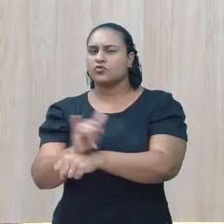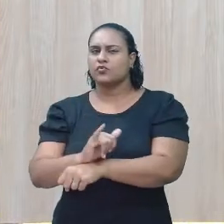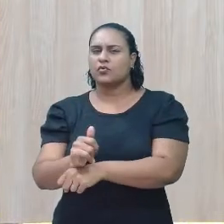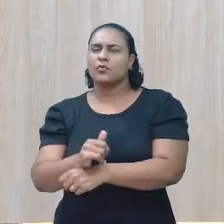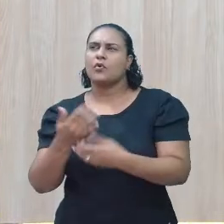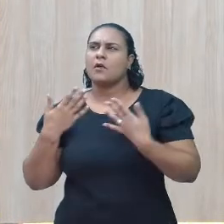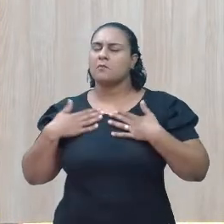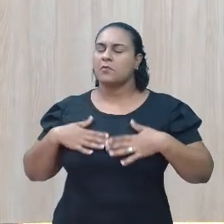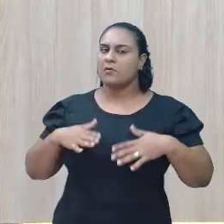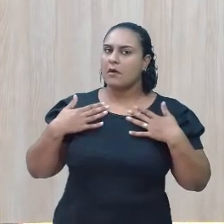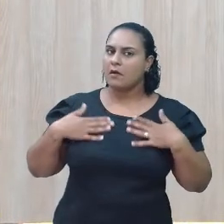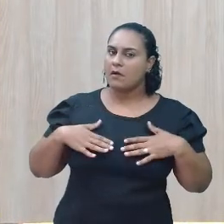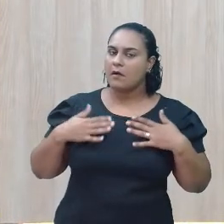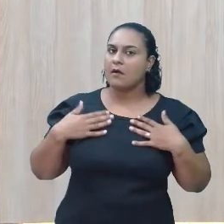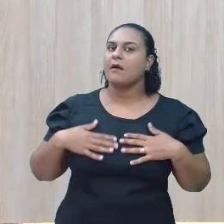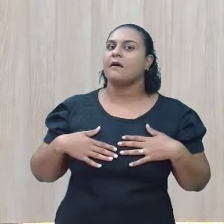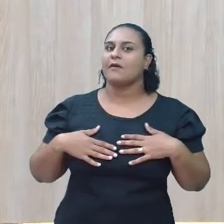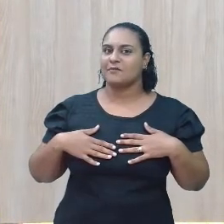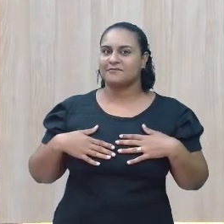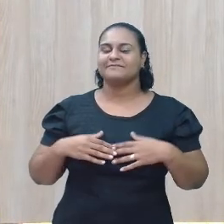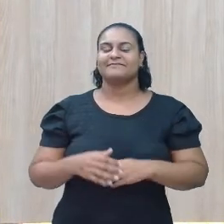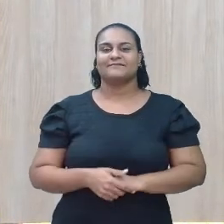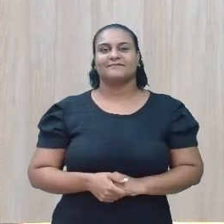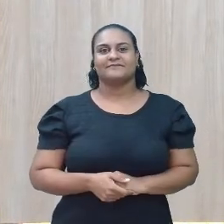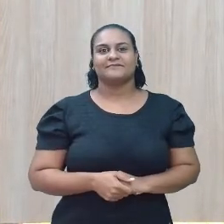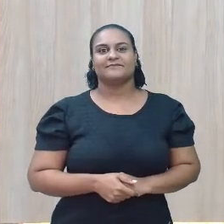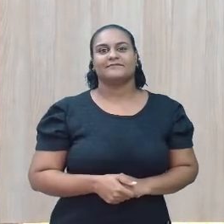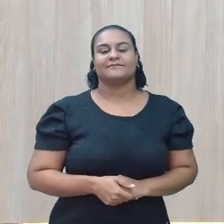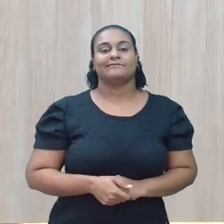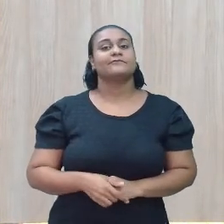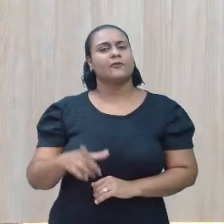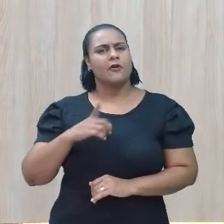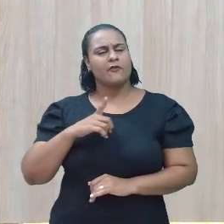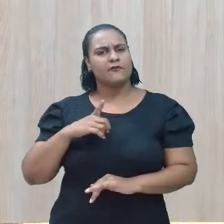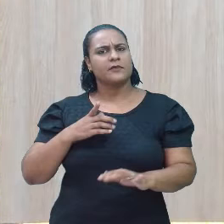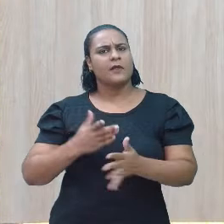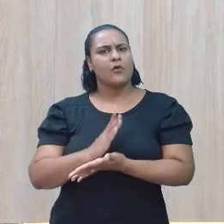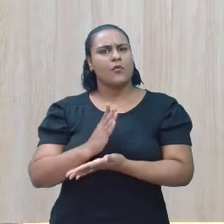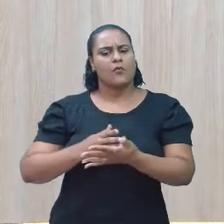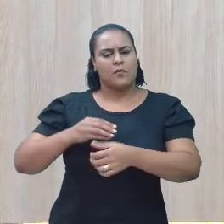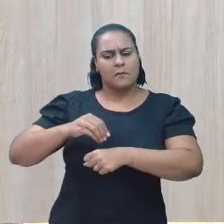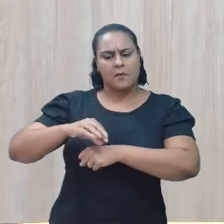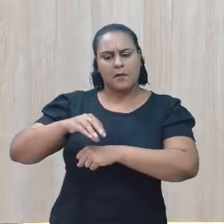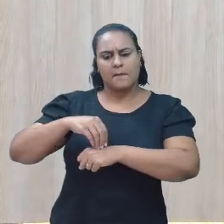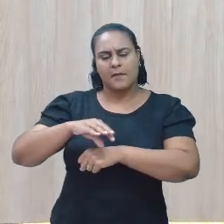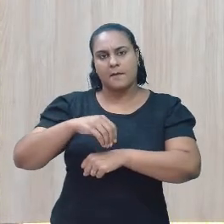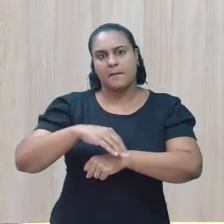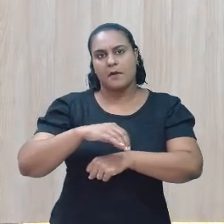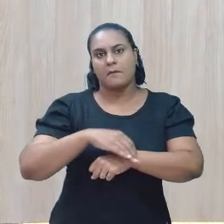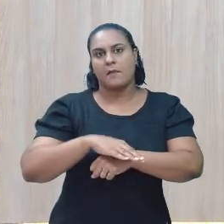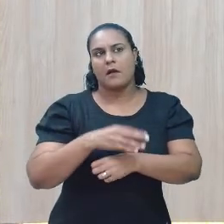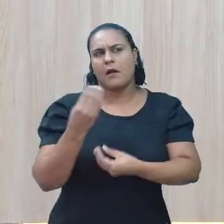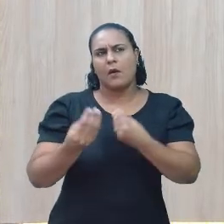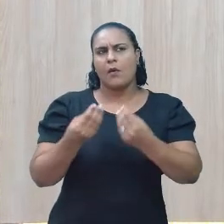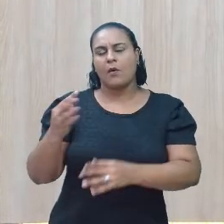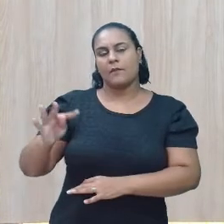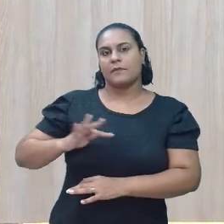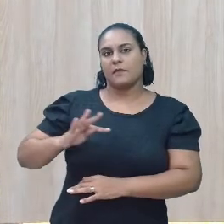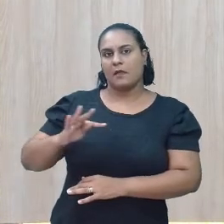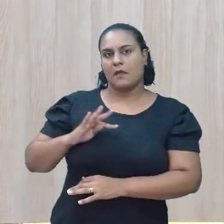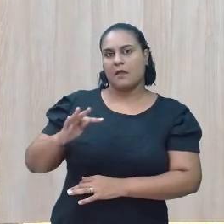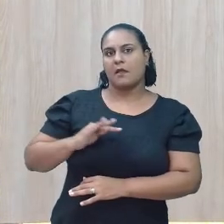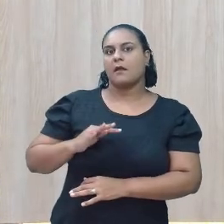que nós vamos ter na aula de hoje, tá certo? Vamos ter algumas orientações com relação a técnicas, com